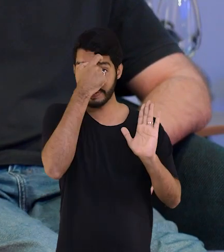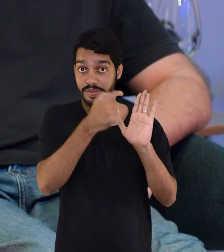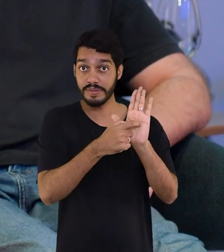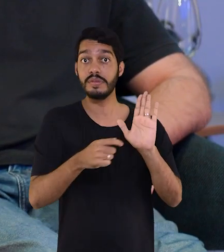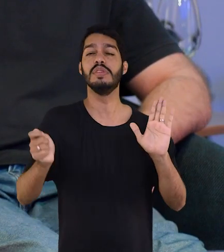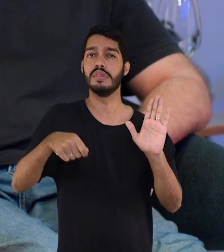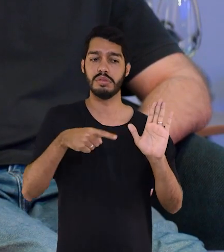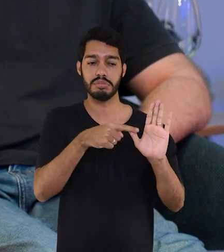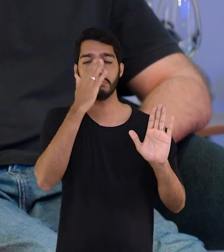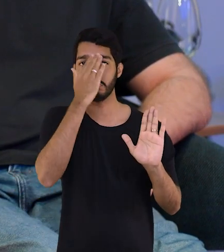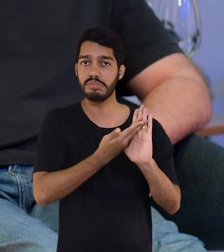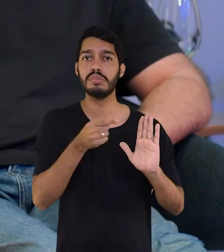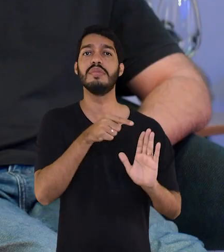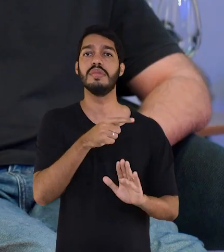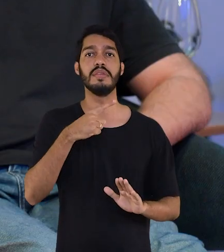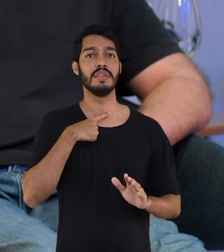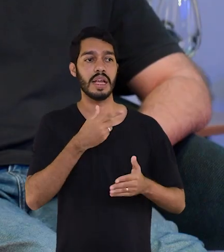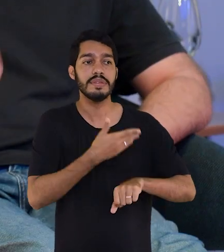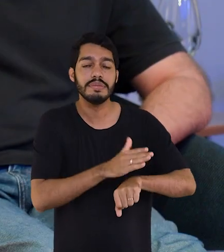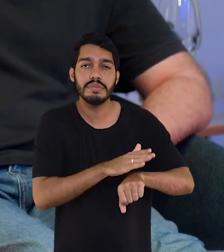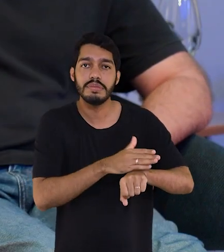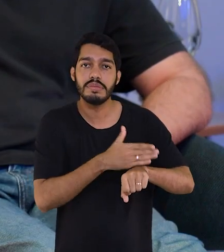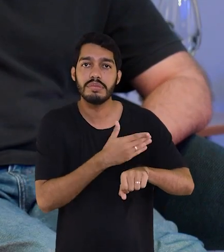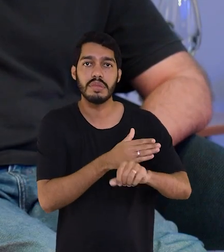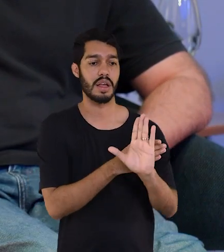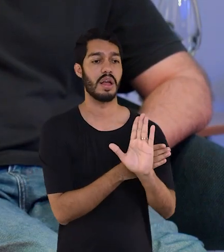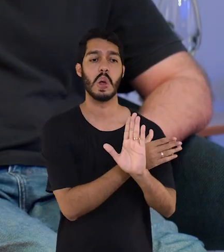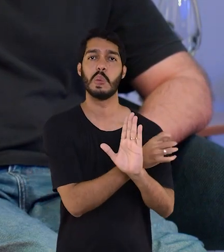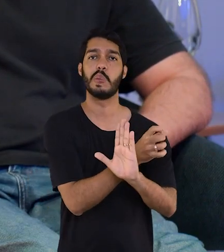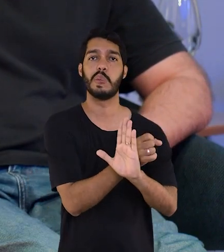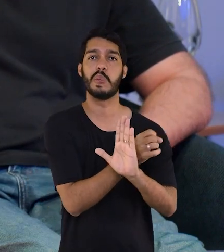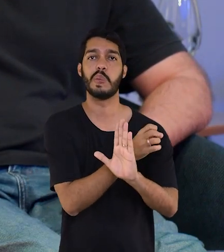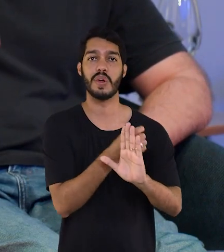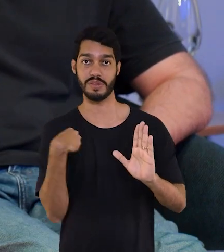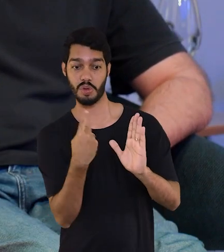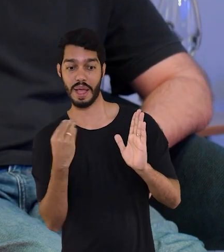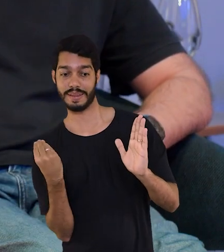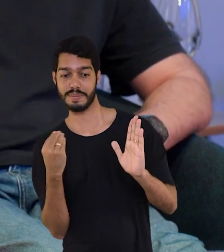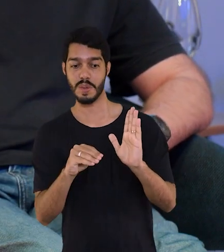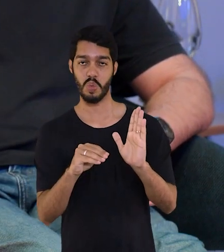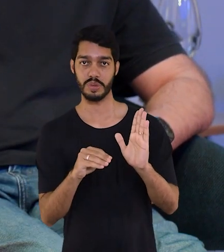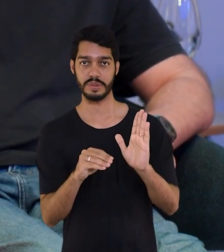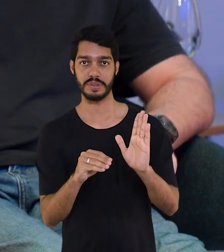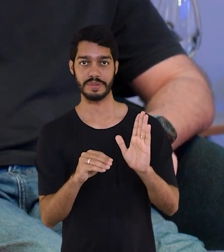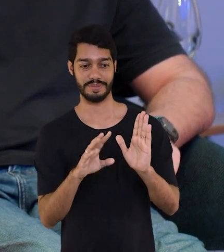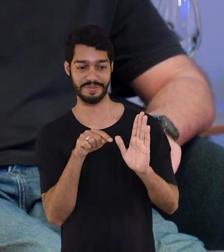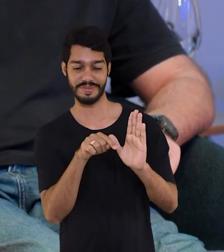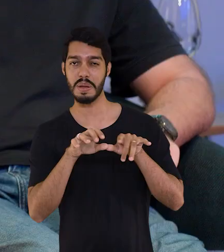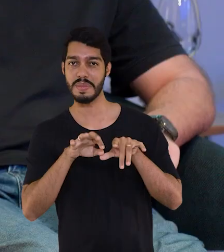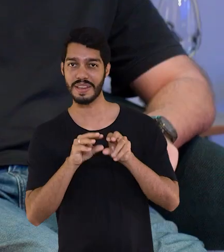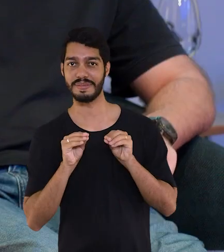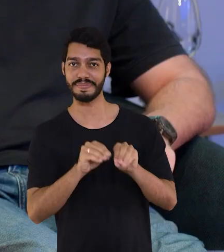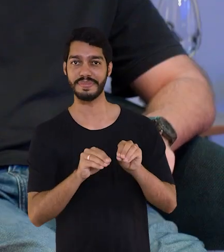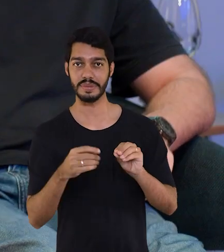inteligência artificial, a gente pode acreditar que ela está sendo treinada a partir daquele momento que nós estamos colocando um prompt nela. Mas, na verdade,